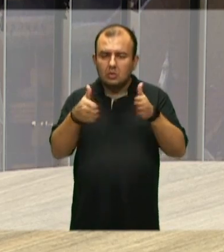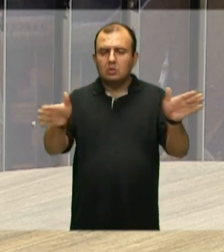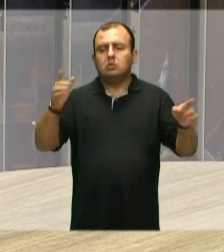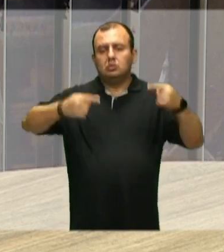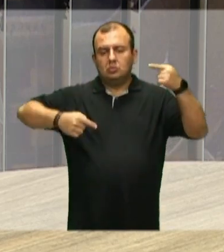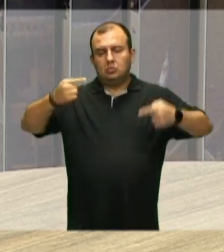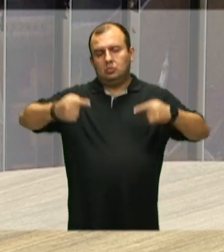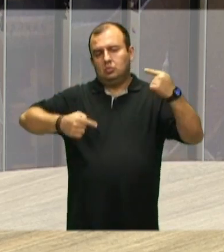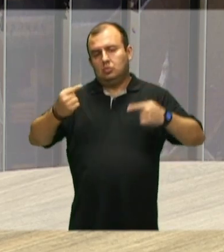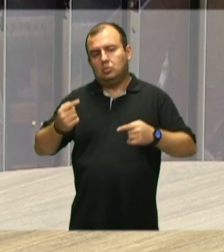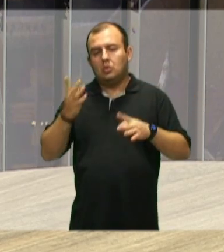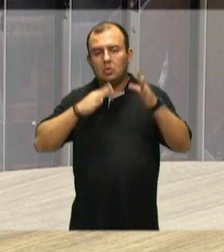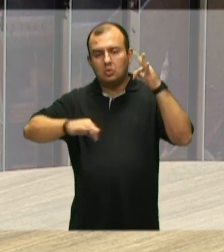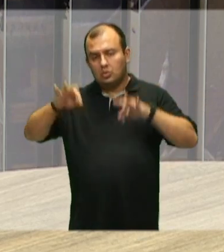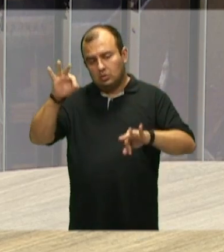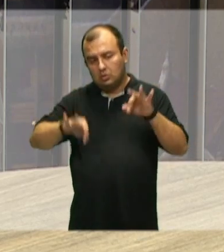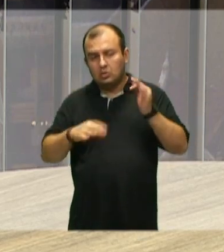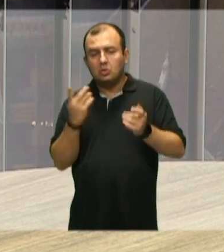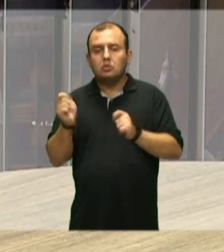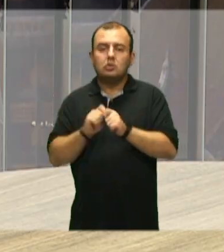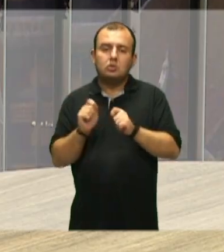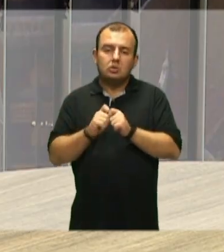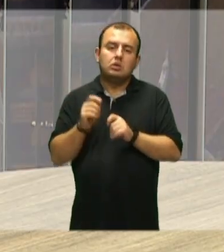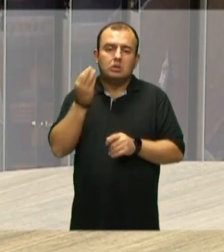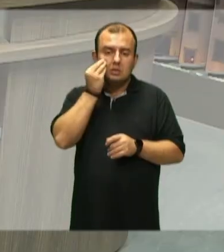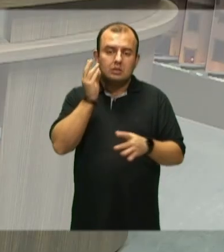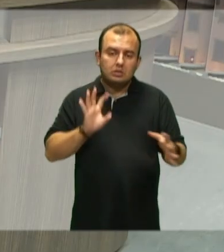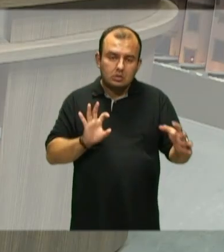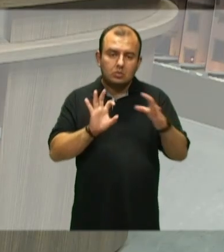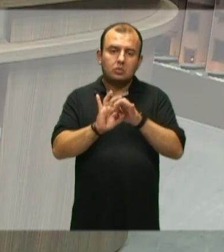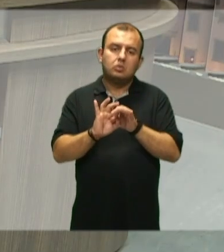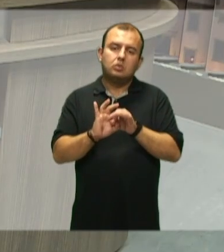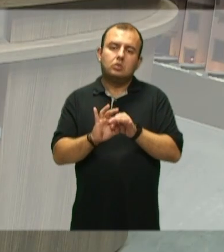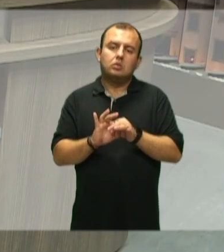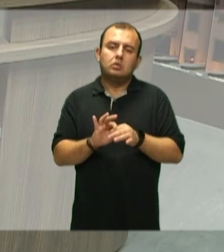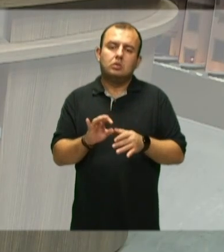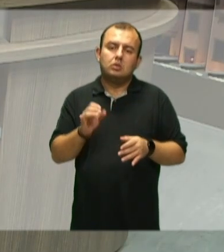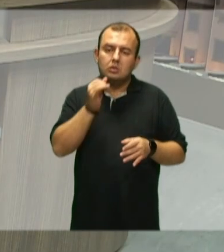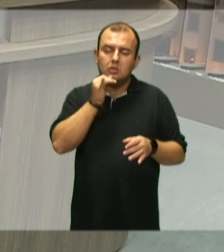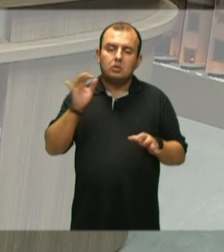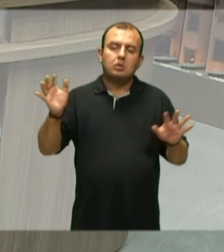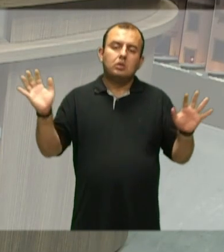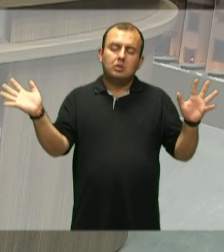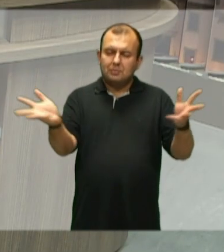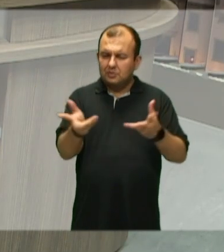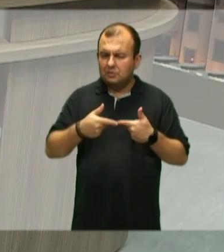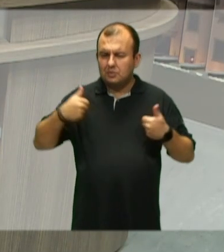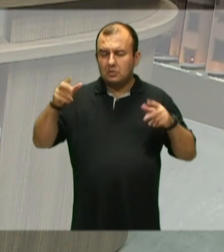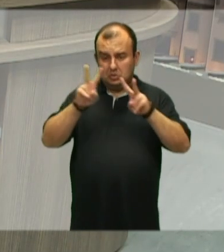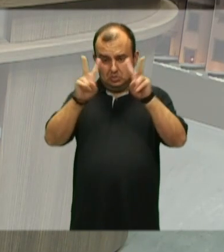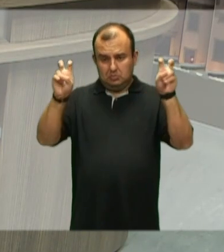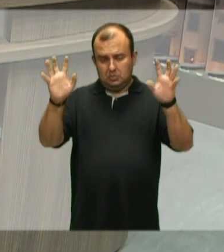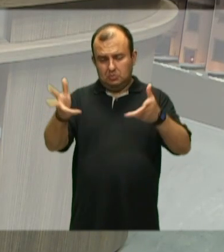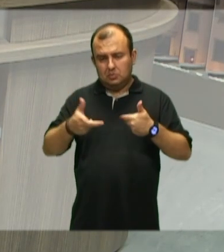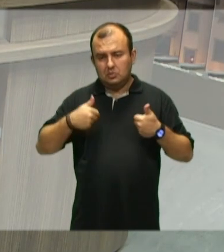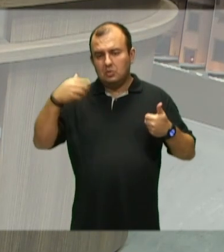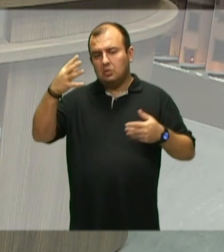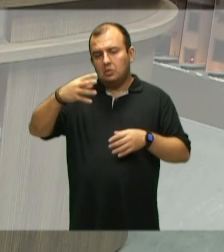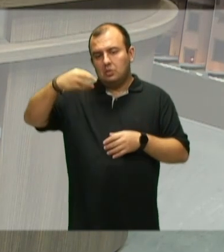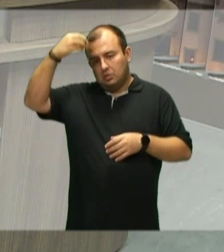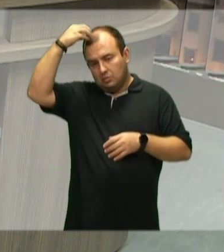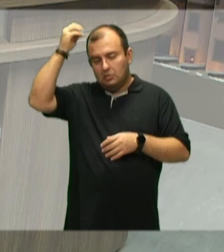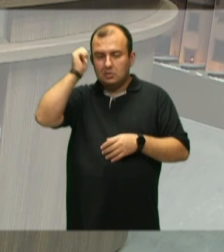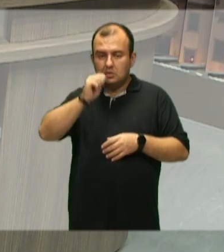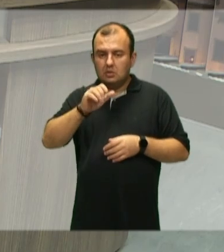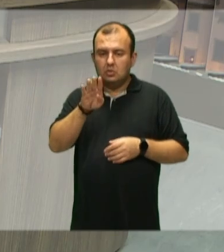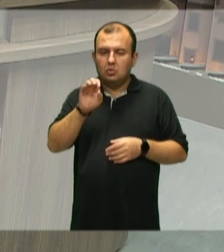discussão, né? O teatro que nós fazemos, por exemplo, ele tenta se conectar, né? Por exemplo, a Maravilhosa Princesa de Bolinhas, ela traz